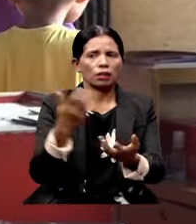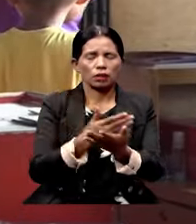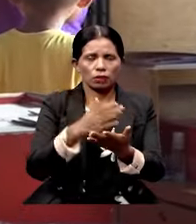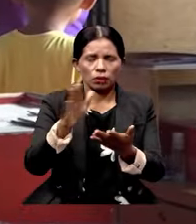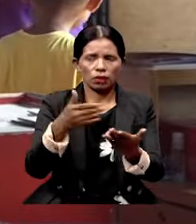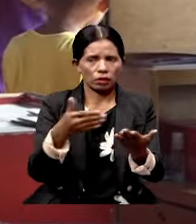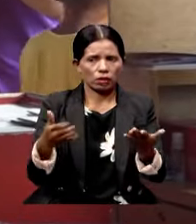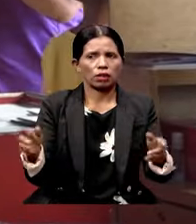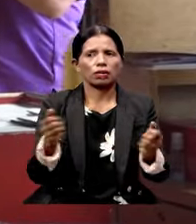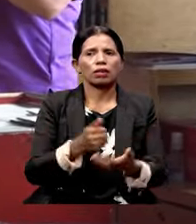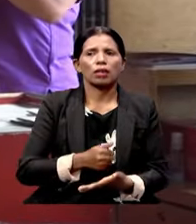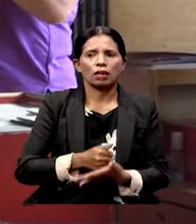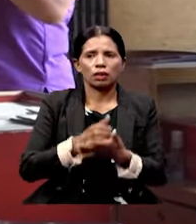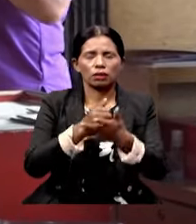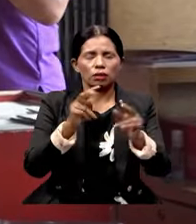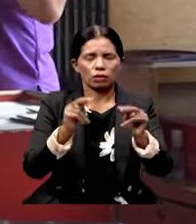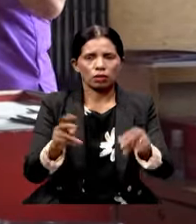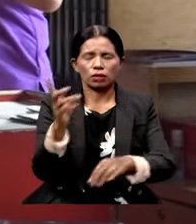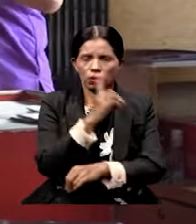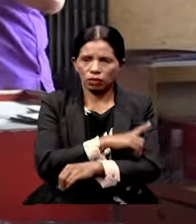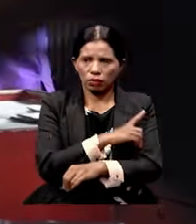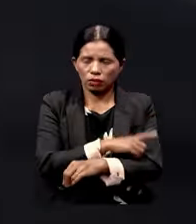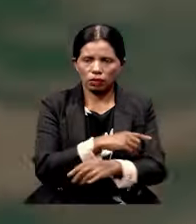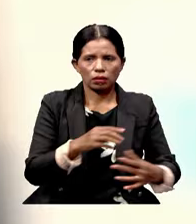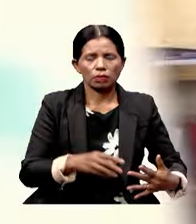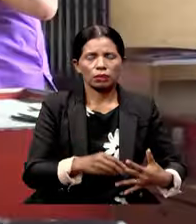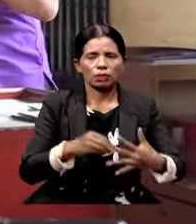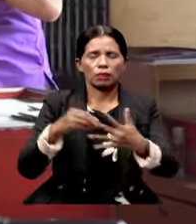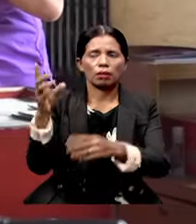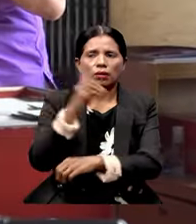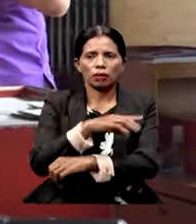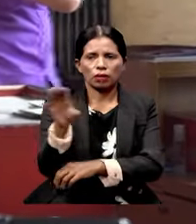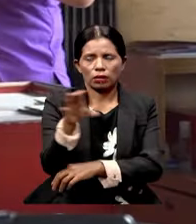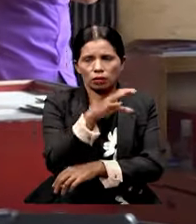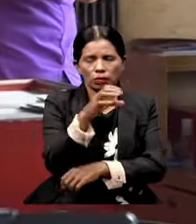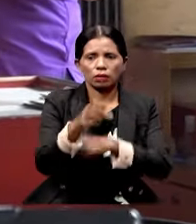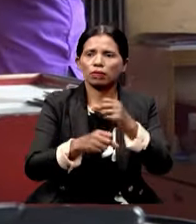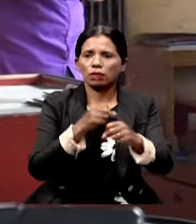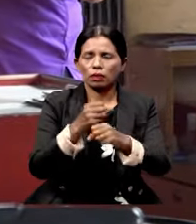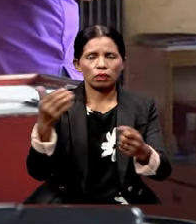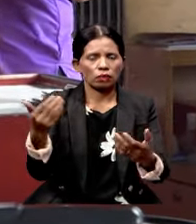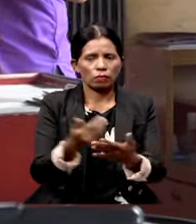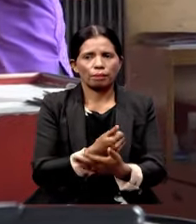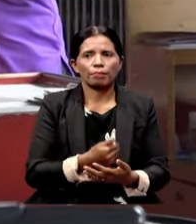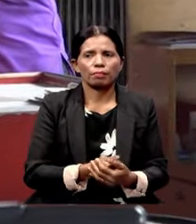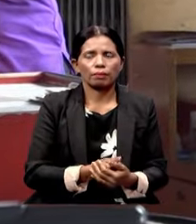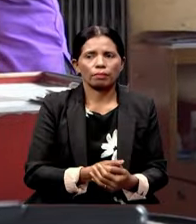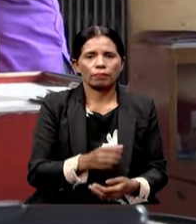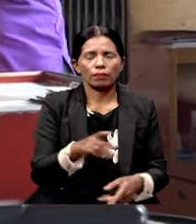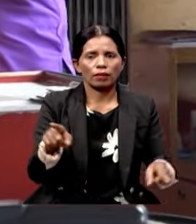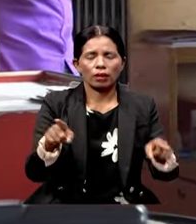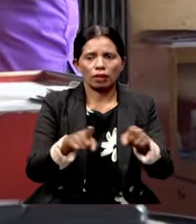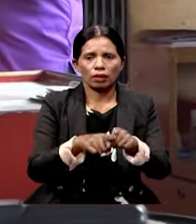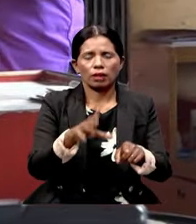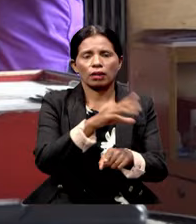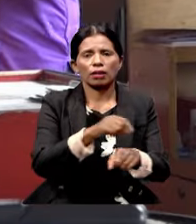ne, ho di atende ba necessidade lor lorong, liu-liu ba lorong Natal no tinan fon. Inan Teresa Cabral, anesan